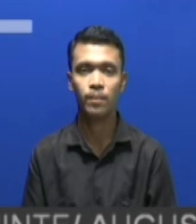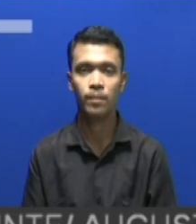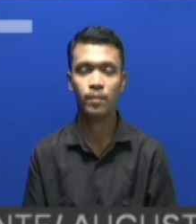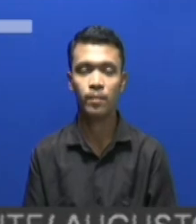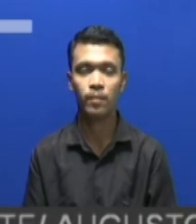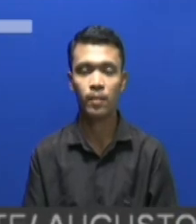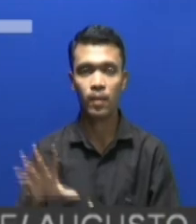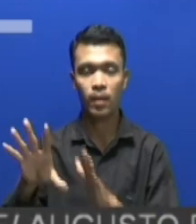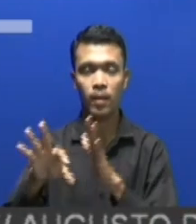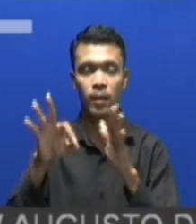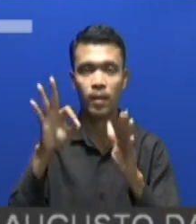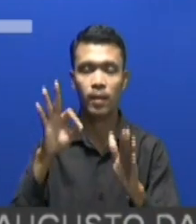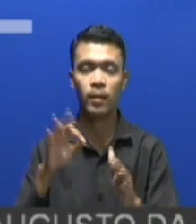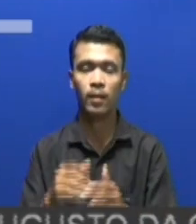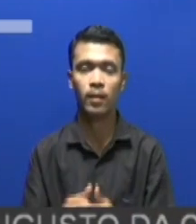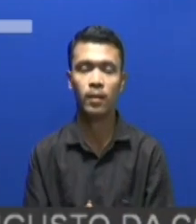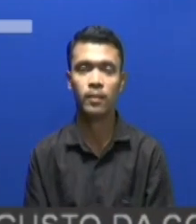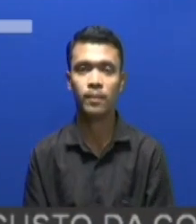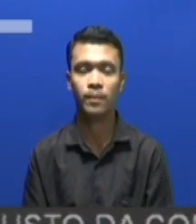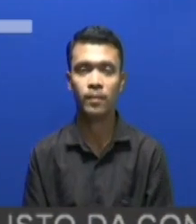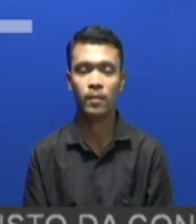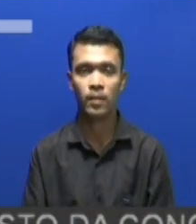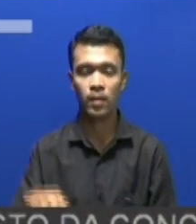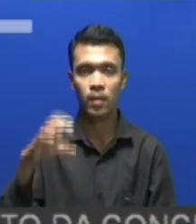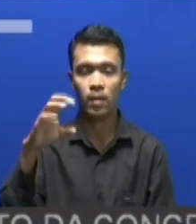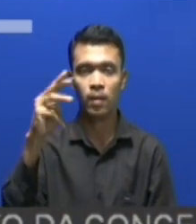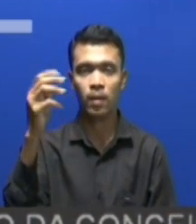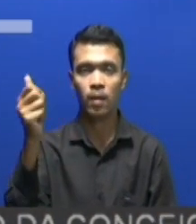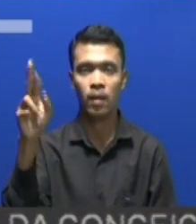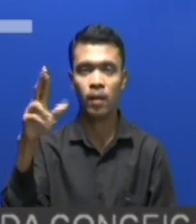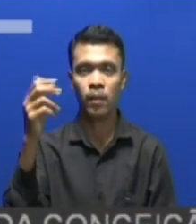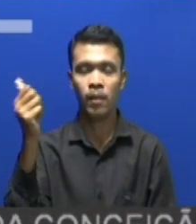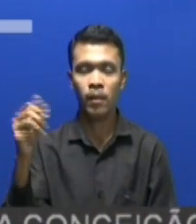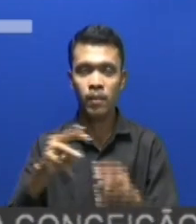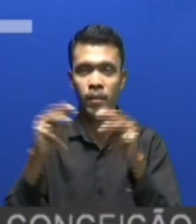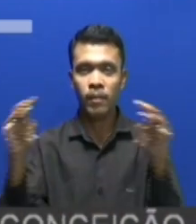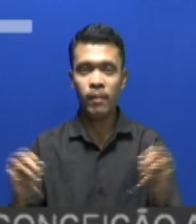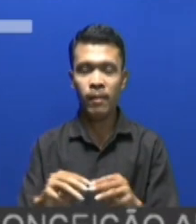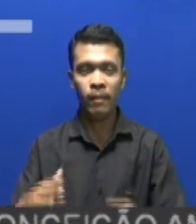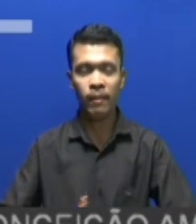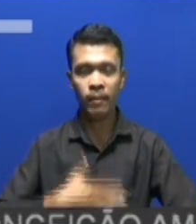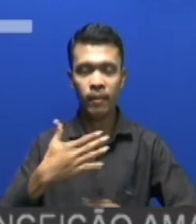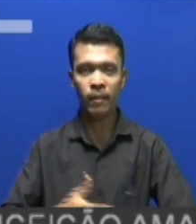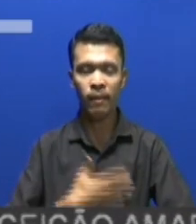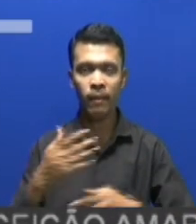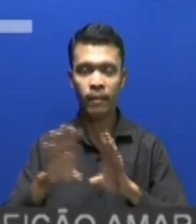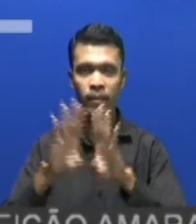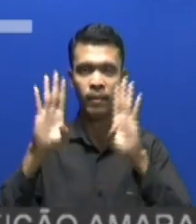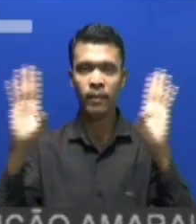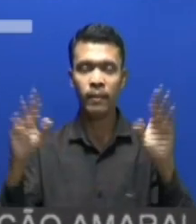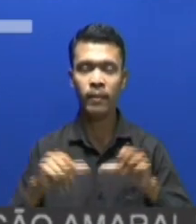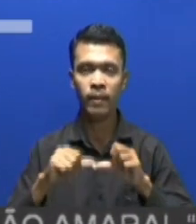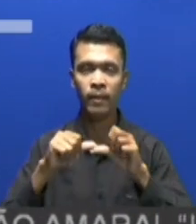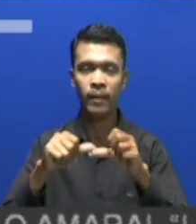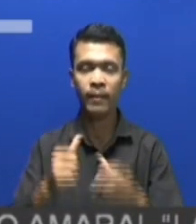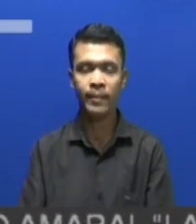retan expressão que a Câmara Municipal Sira, contente de Teves, não na cloca de Teves, a cara que continua a